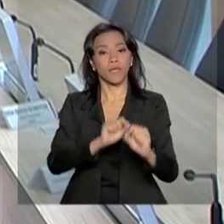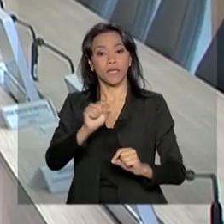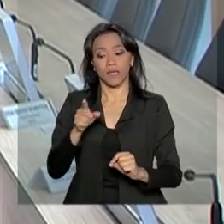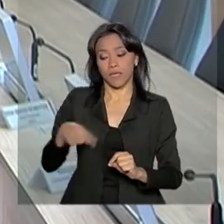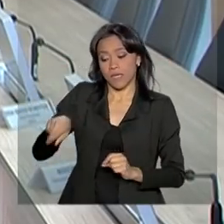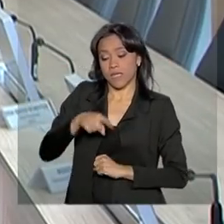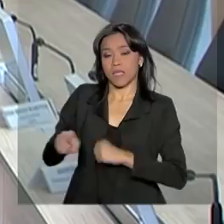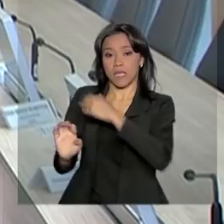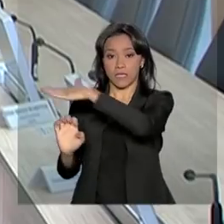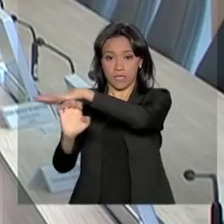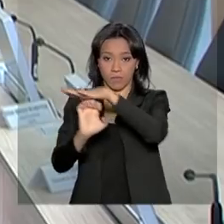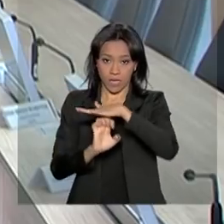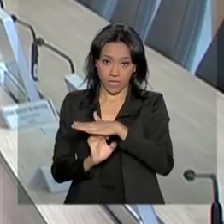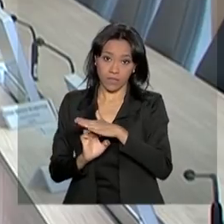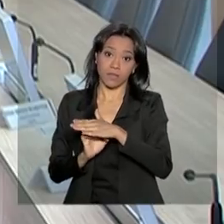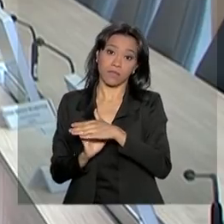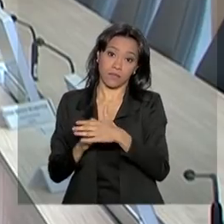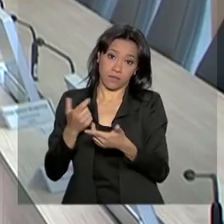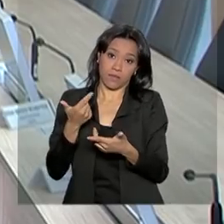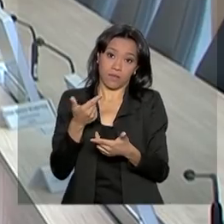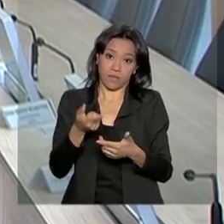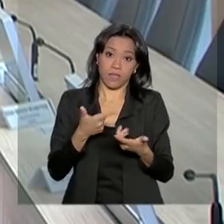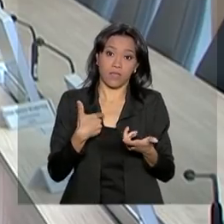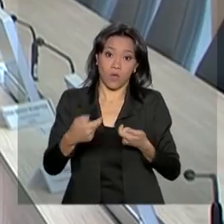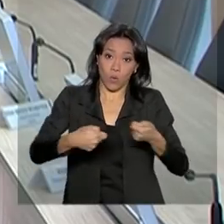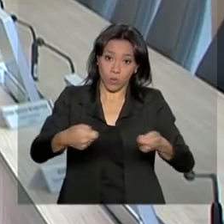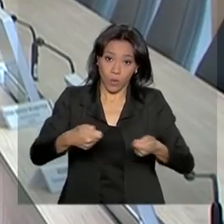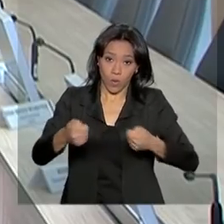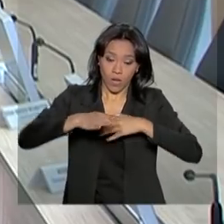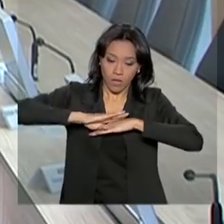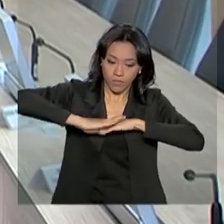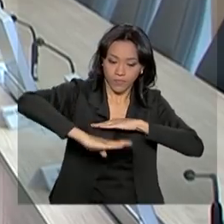empresas que atuam na rodovia e do Exército